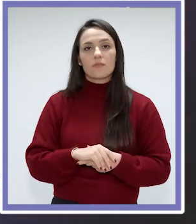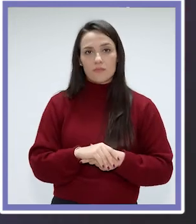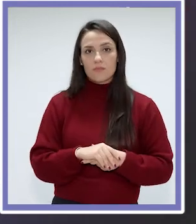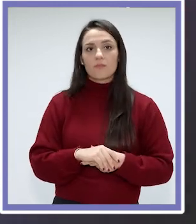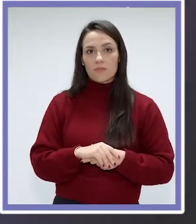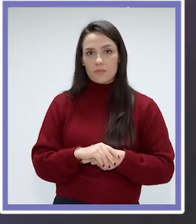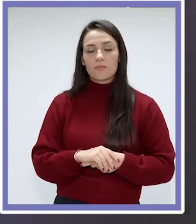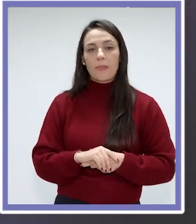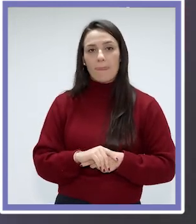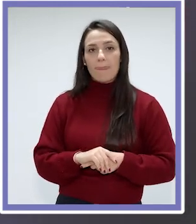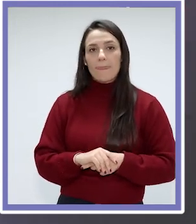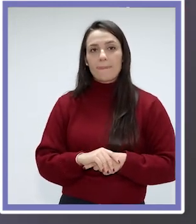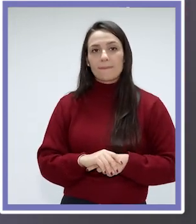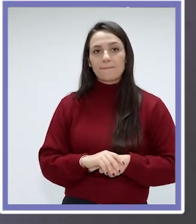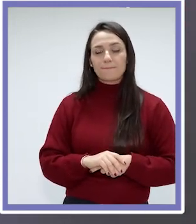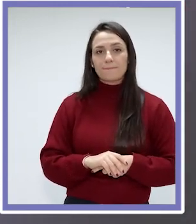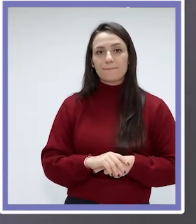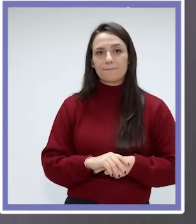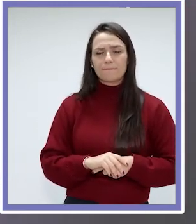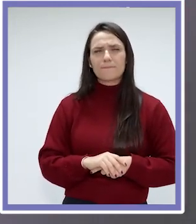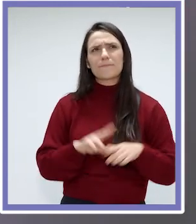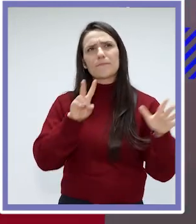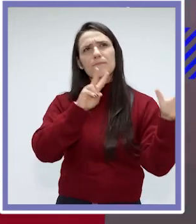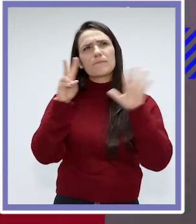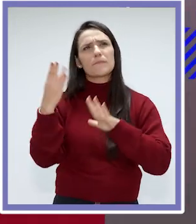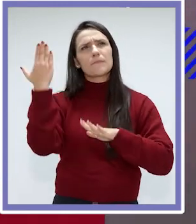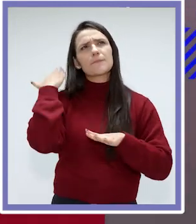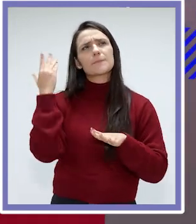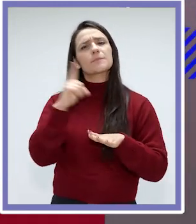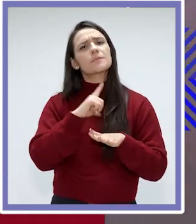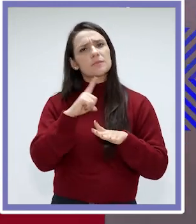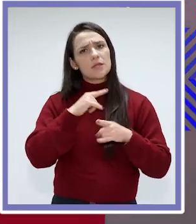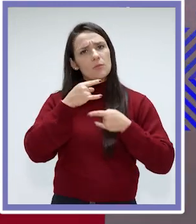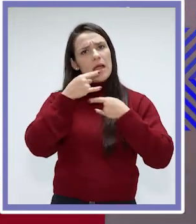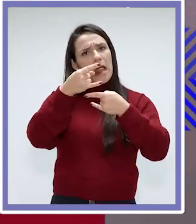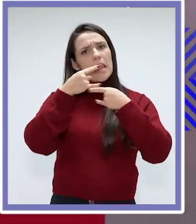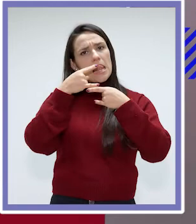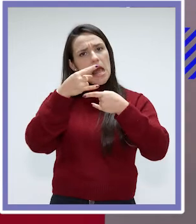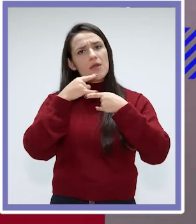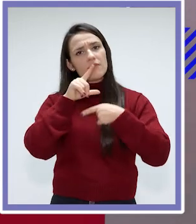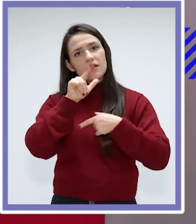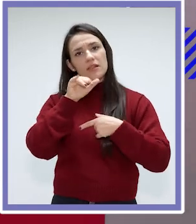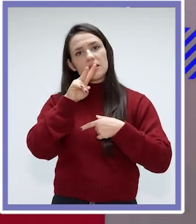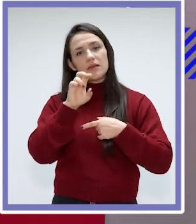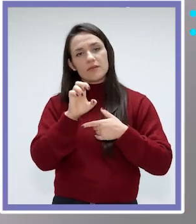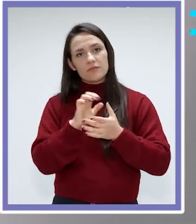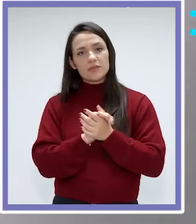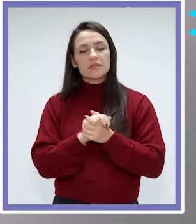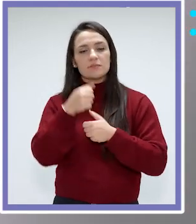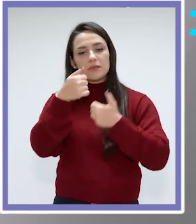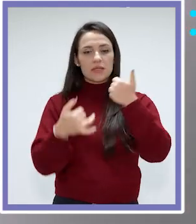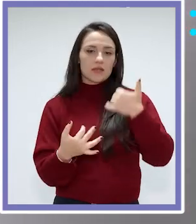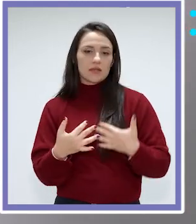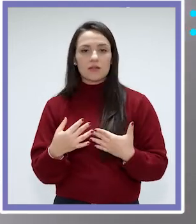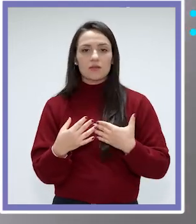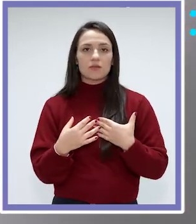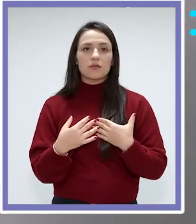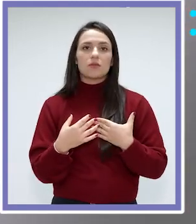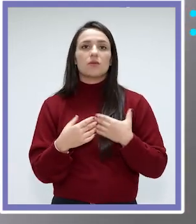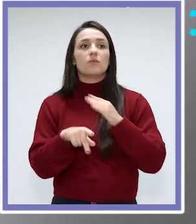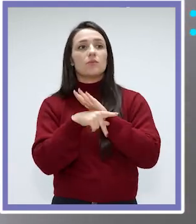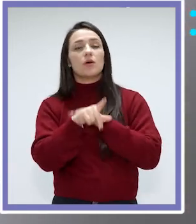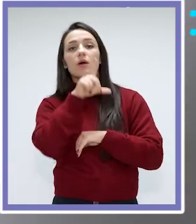grande vitrine do turismo, tivemos na semana passada uma grande live sobre birdwatching, né, sobre observação